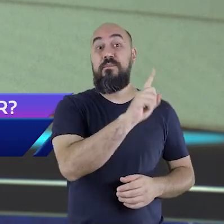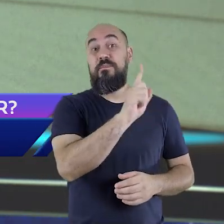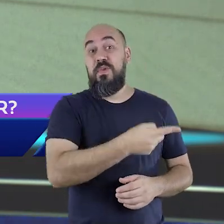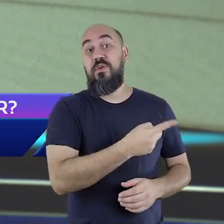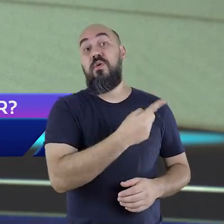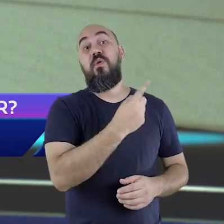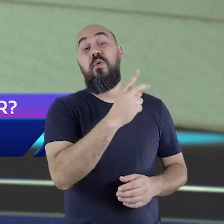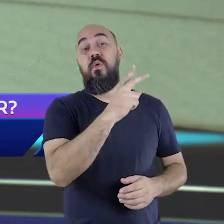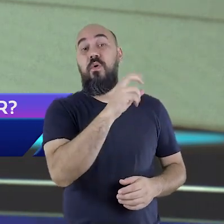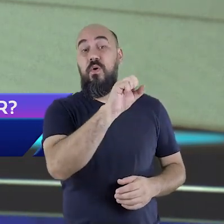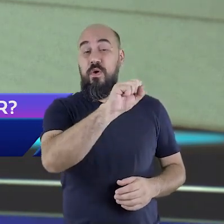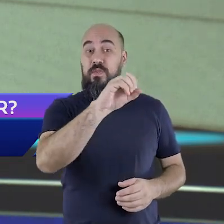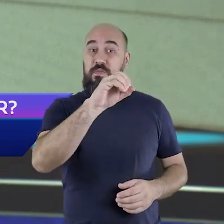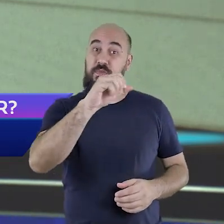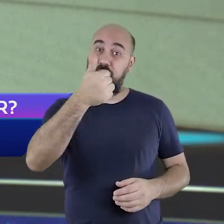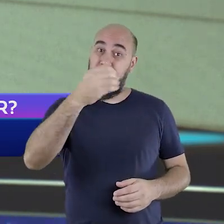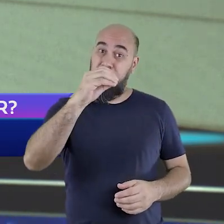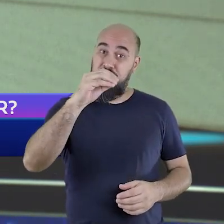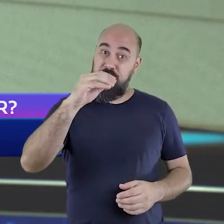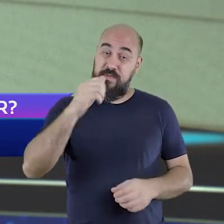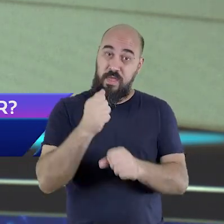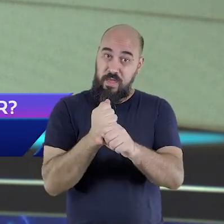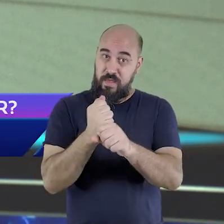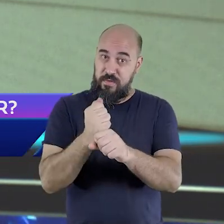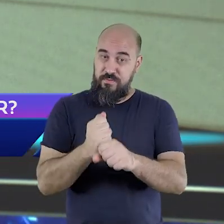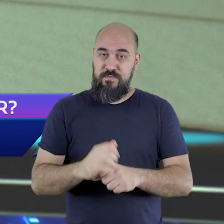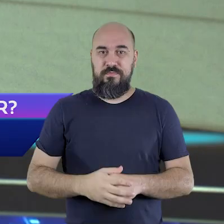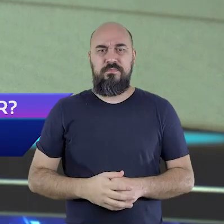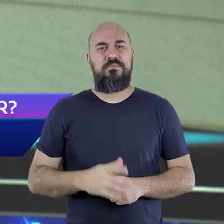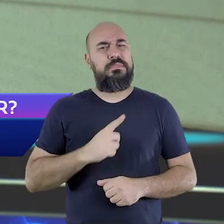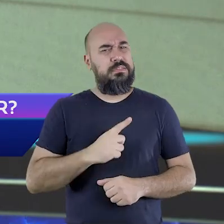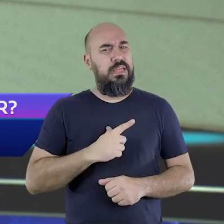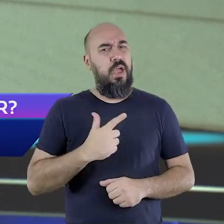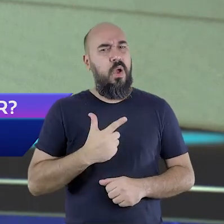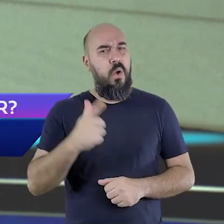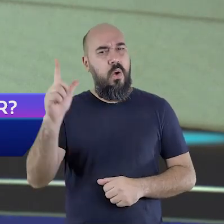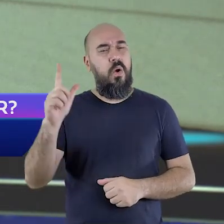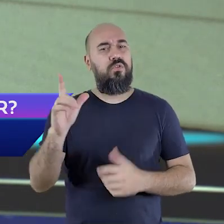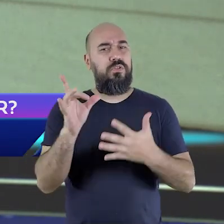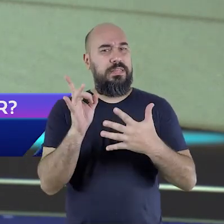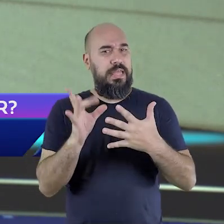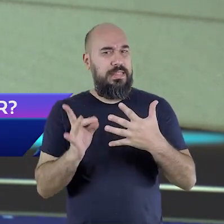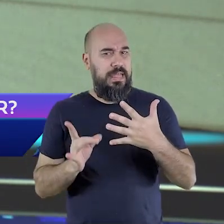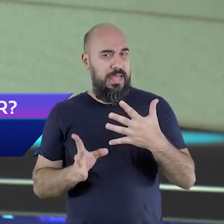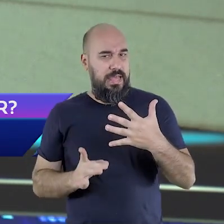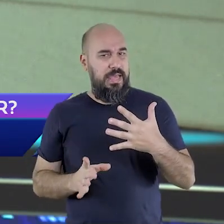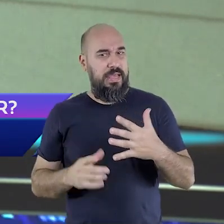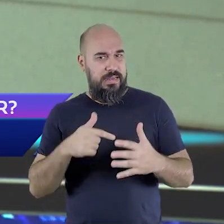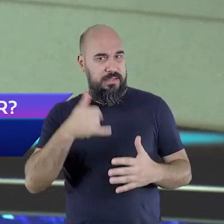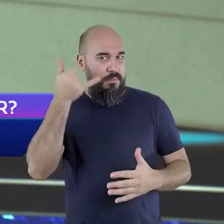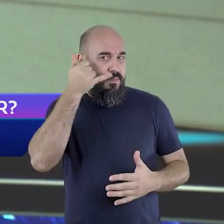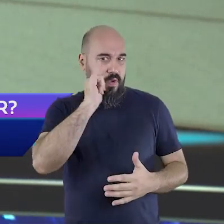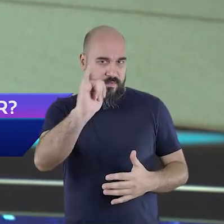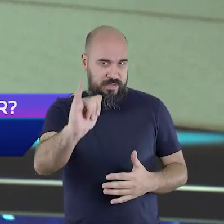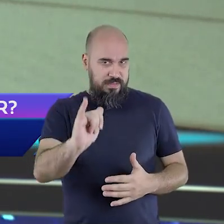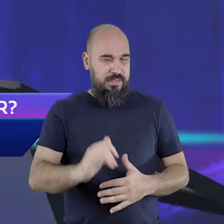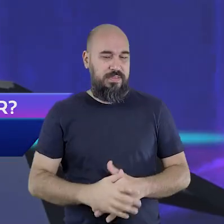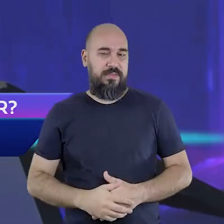1.810 anos. Agora, há outro detalhe importante na